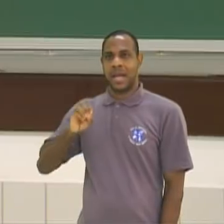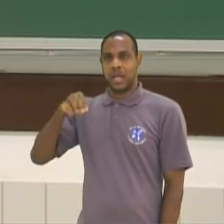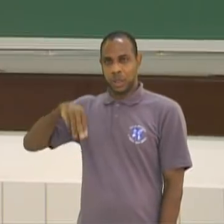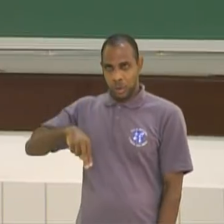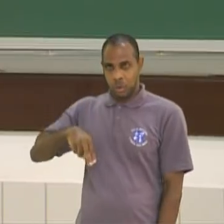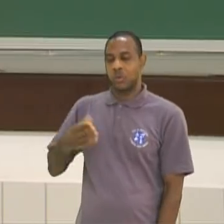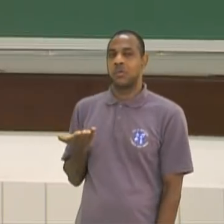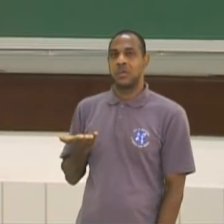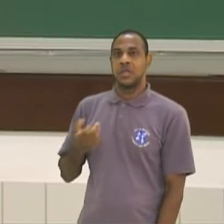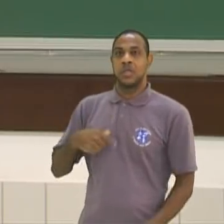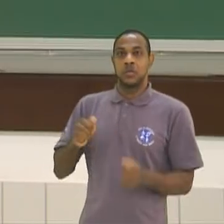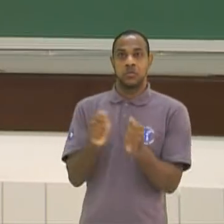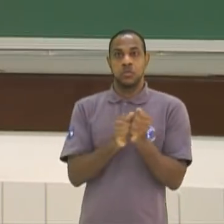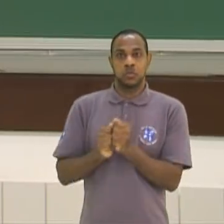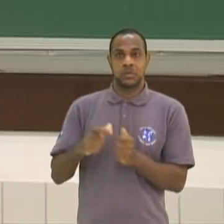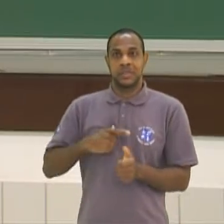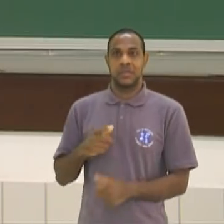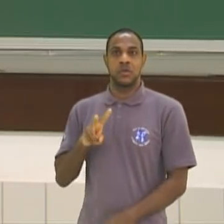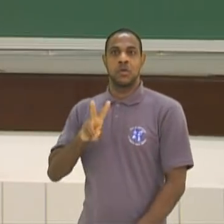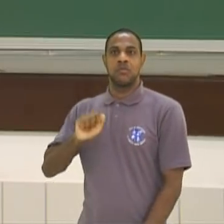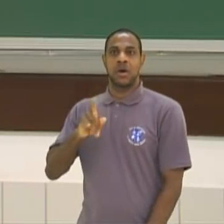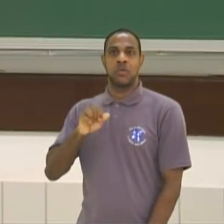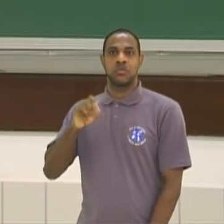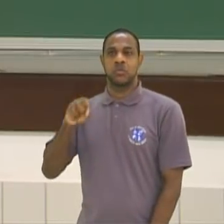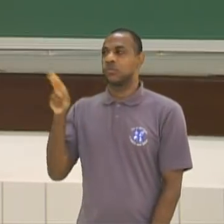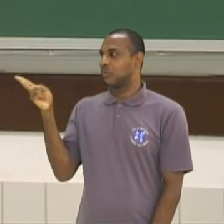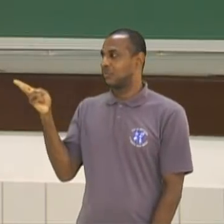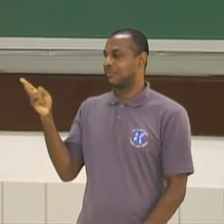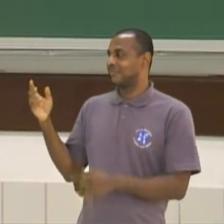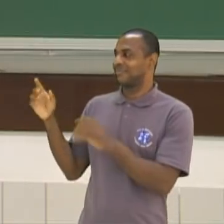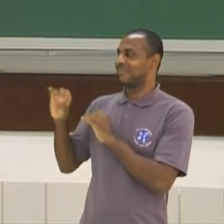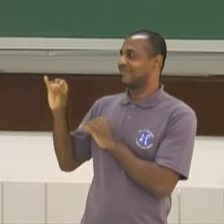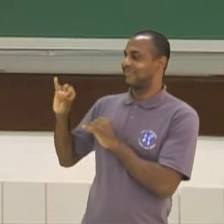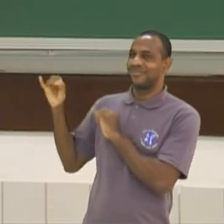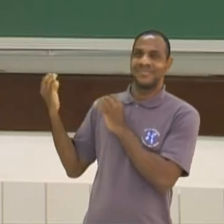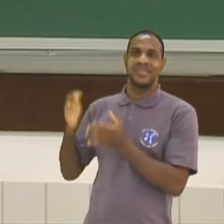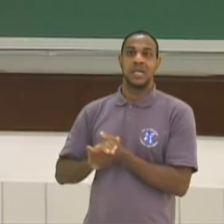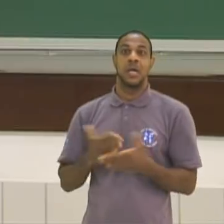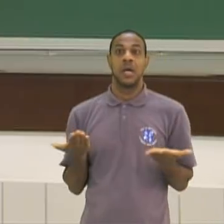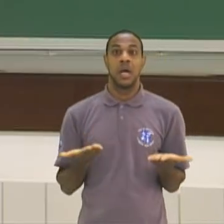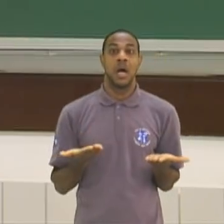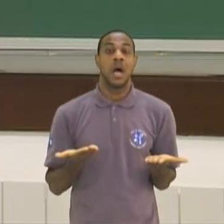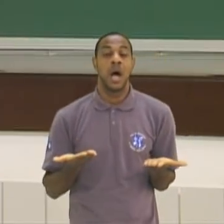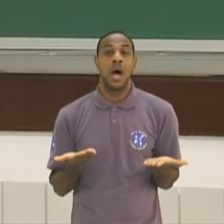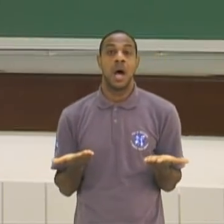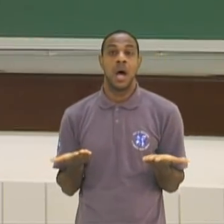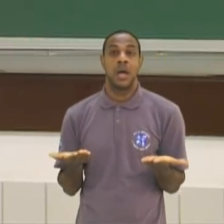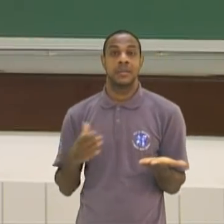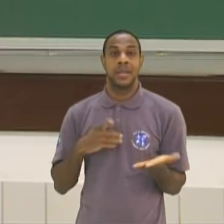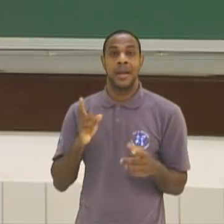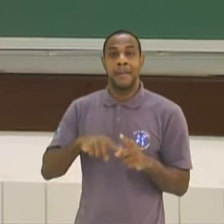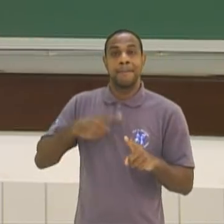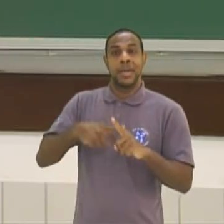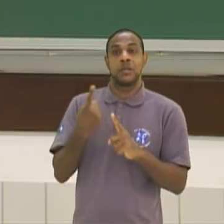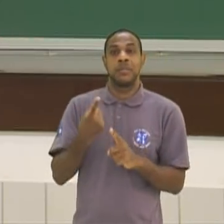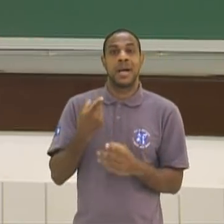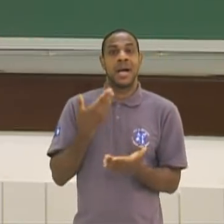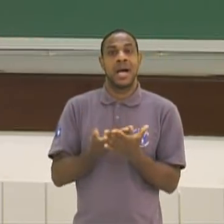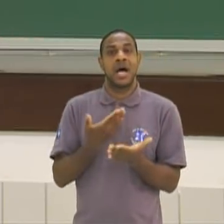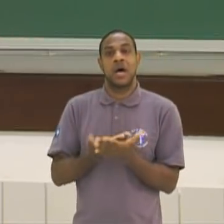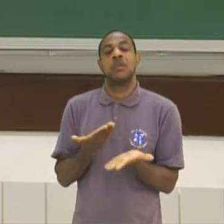juntos, eu, você, o Valdilson, olha ele aqui, nós vamos hoje para mais uma aula de História,